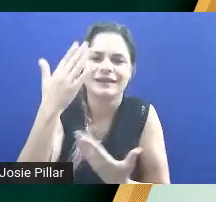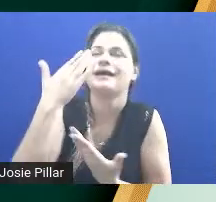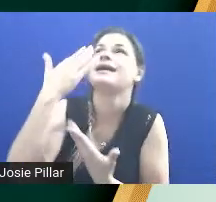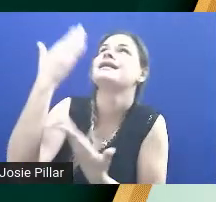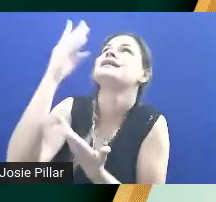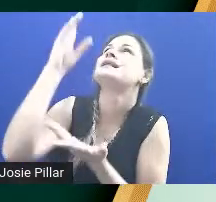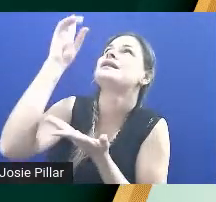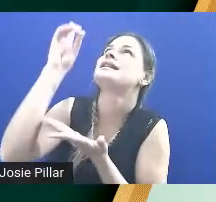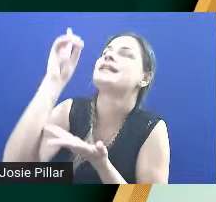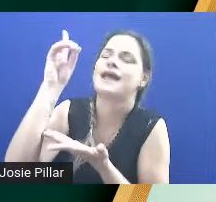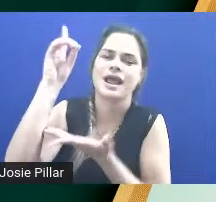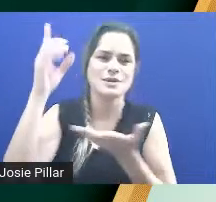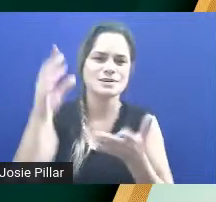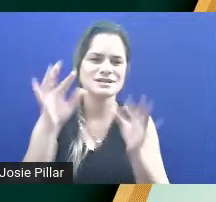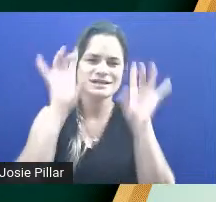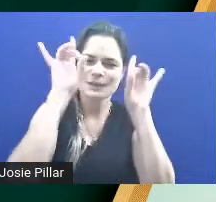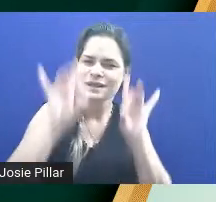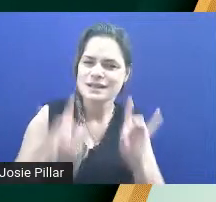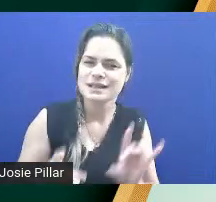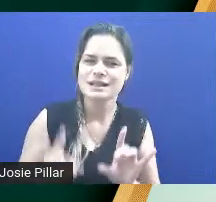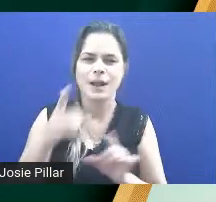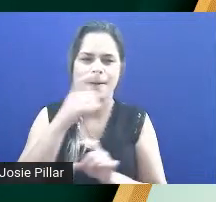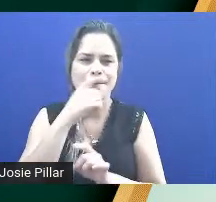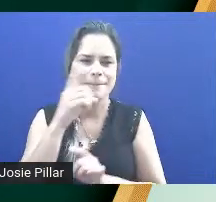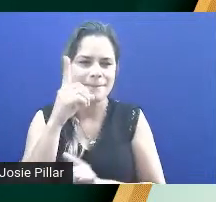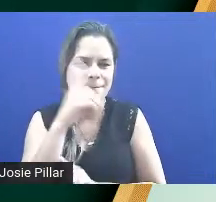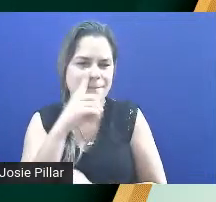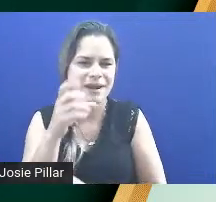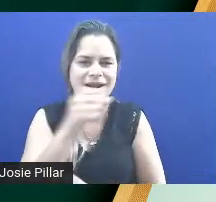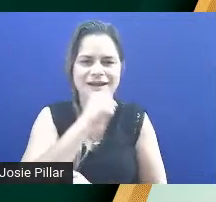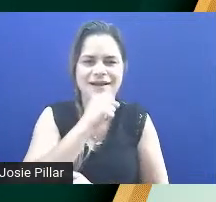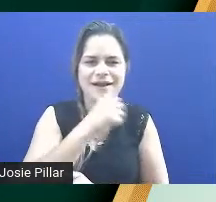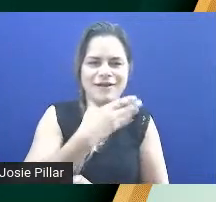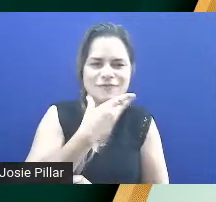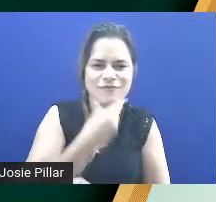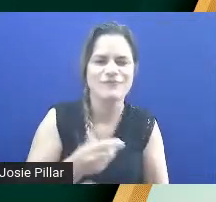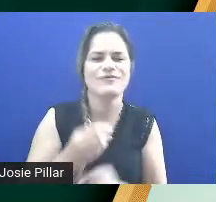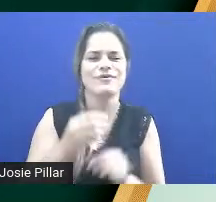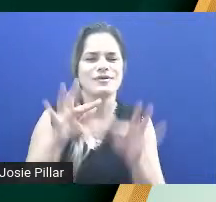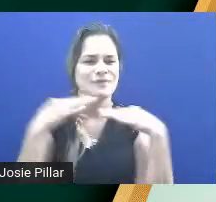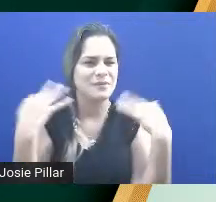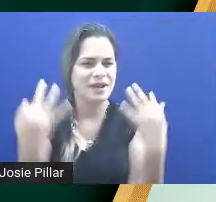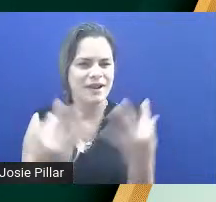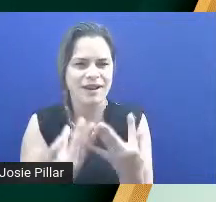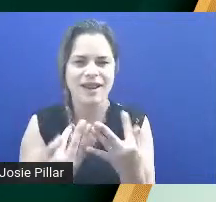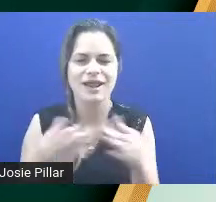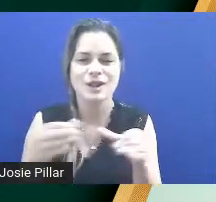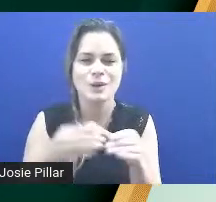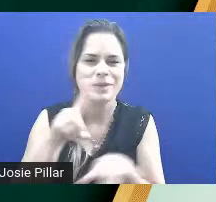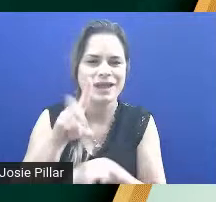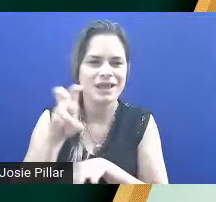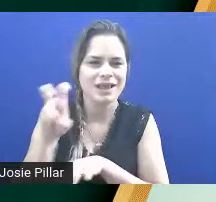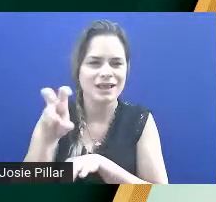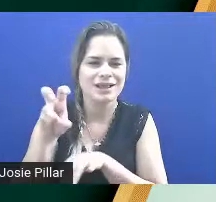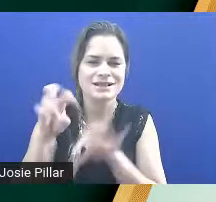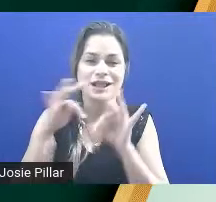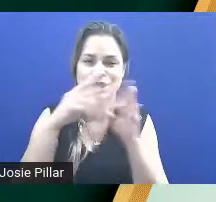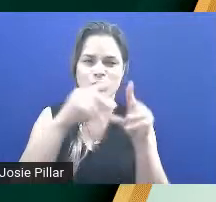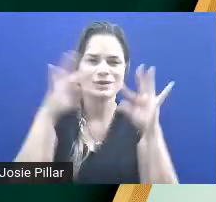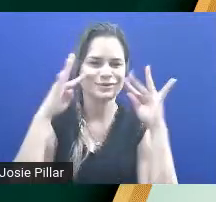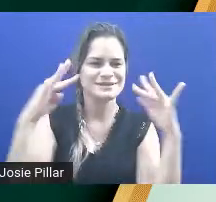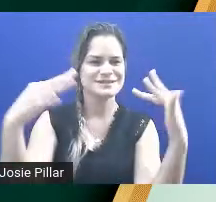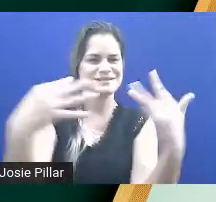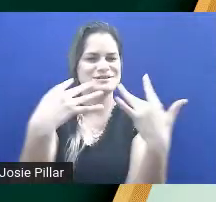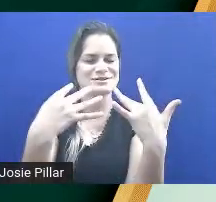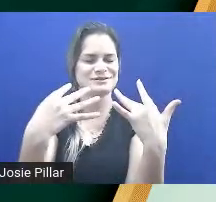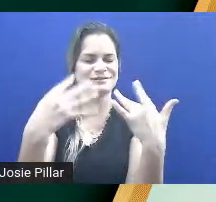especial aos meus pais, à minha avó, aos restantes dos meus familiares, à Turma 15, aos amigos e todos que estão assistindo. Agradeço de coração. Muito obrigada.